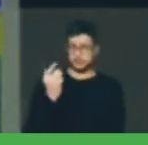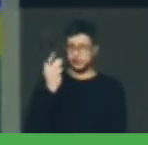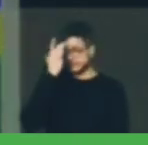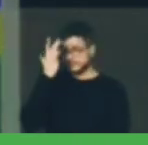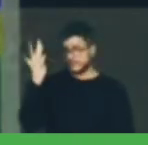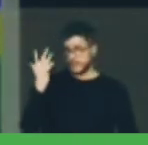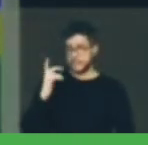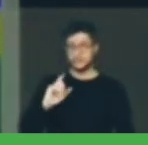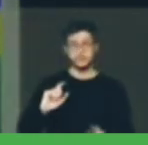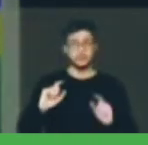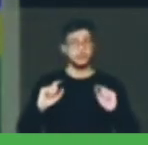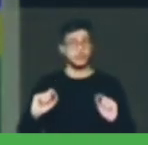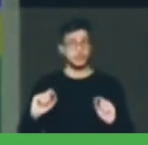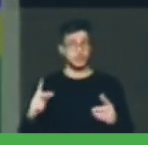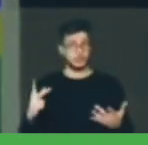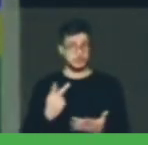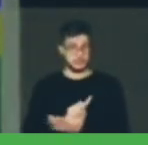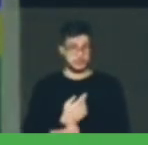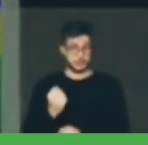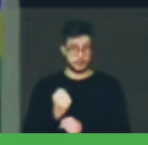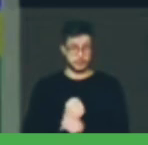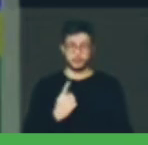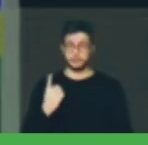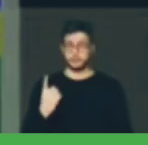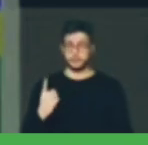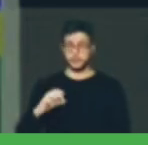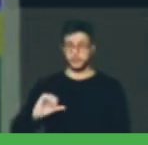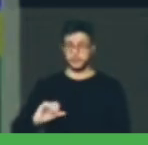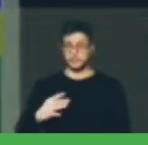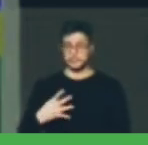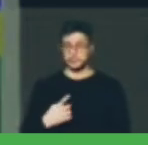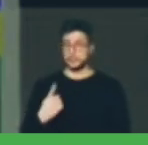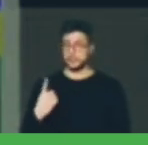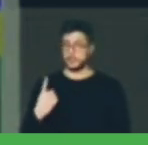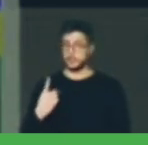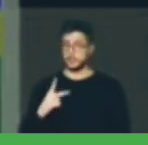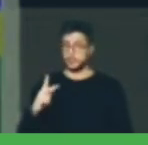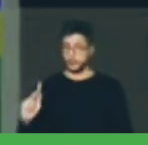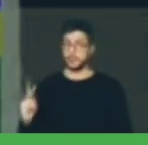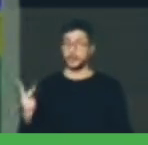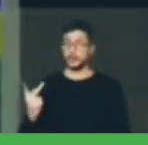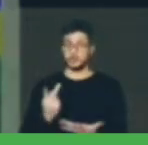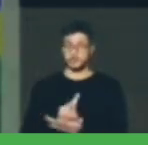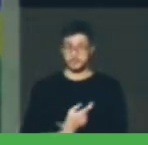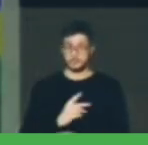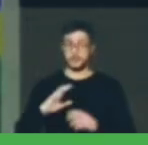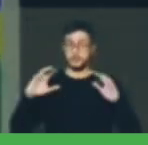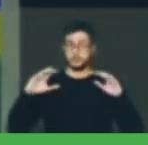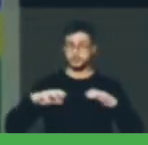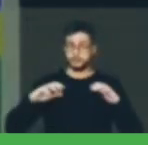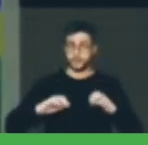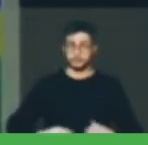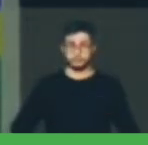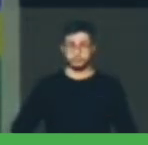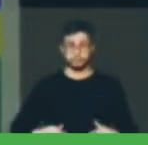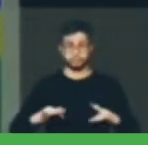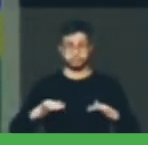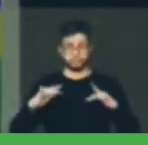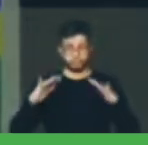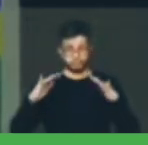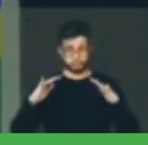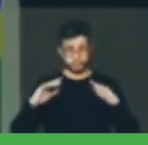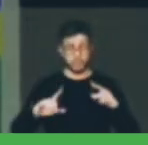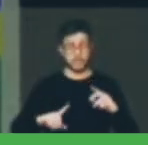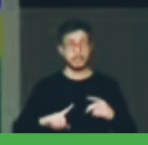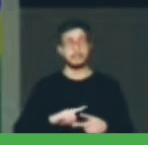Em 1941 tivemos outra enchente dessas. Depois, em 72, foi feito a drenagem do Rio